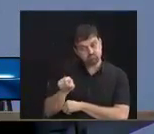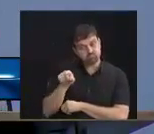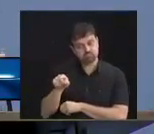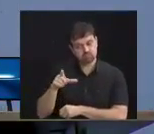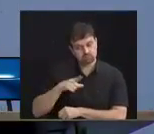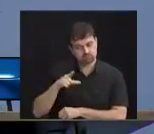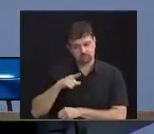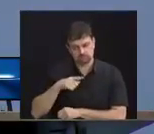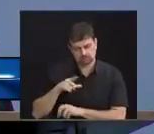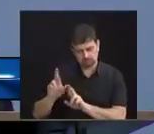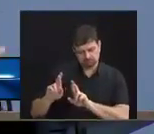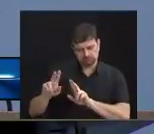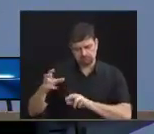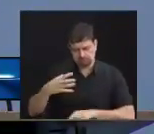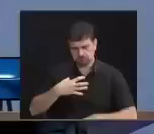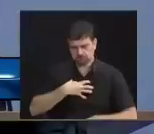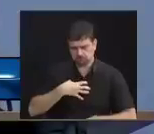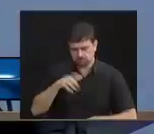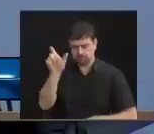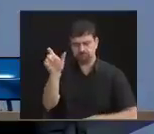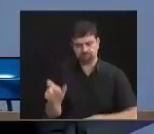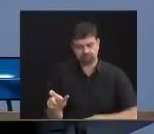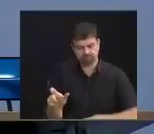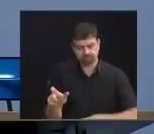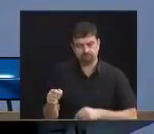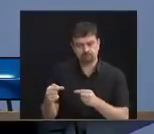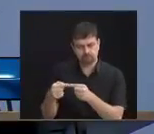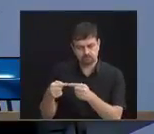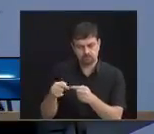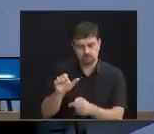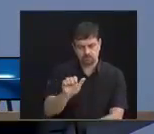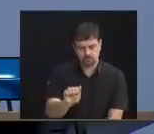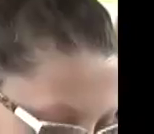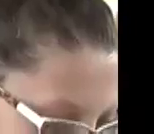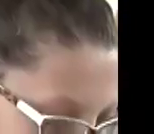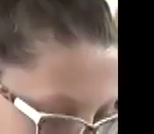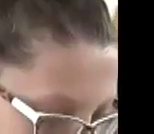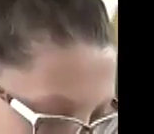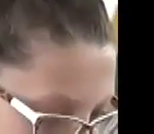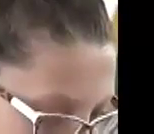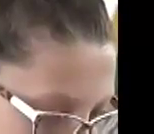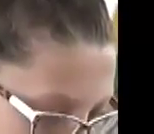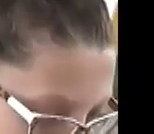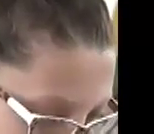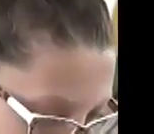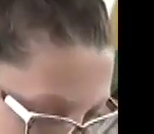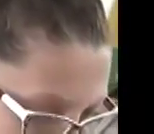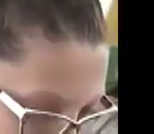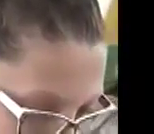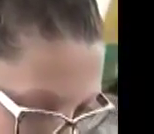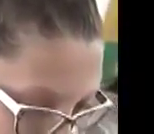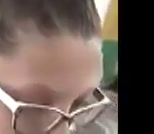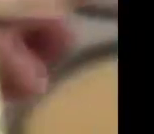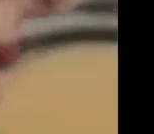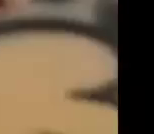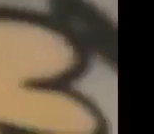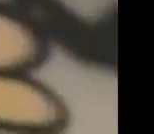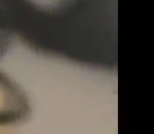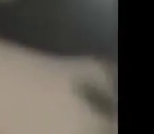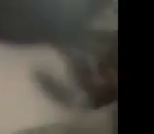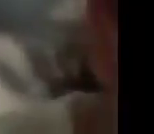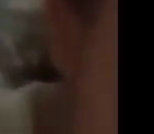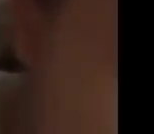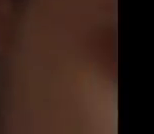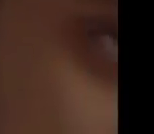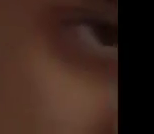dá-se todas as condições de trabalharmos com essa criança. Segundo o vereador, é fundamental a